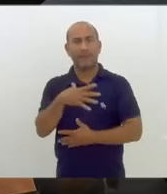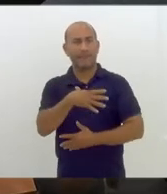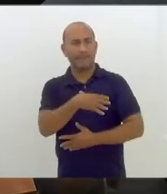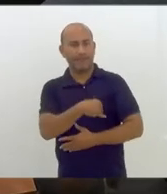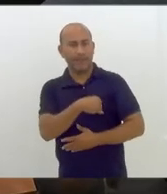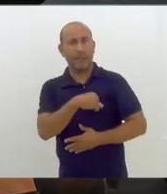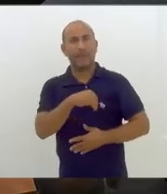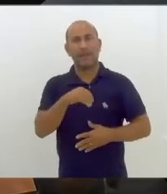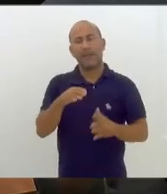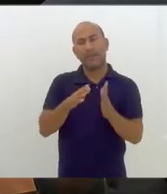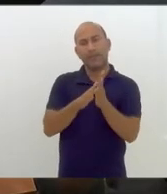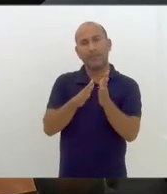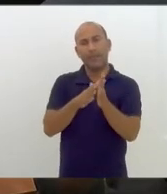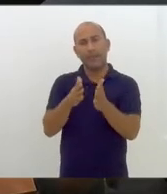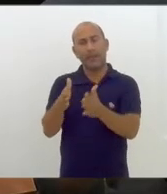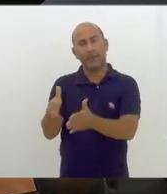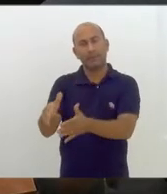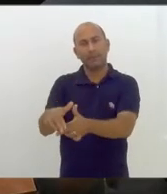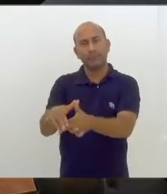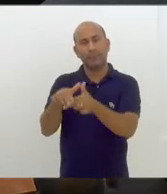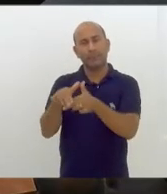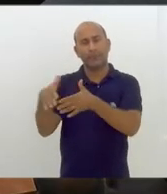sua saudação.